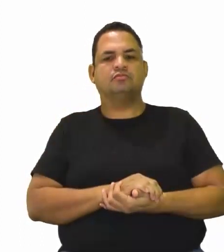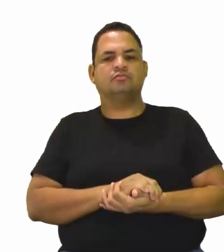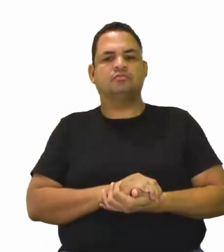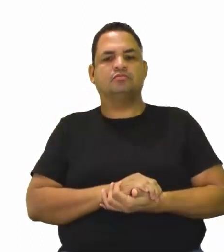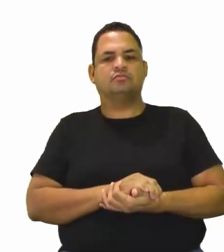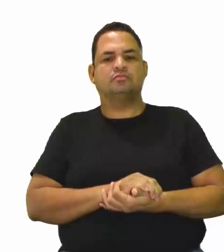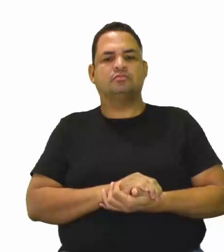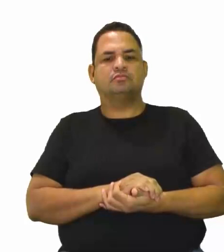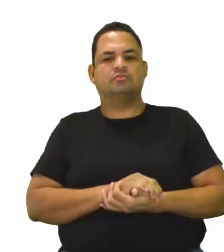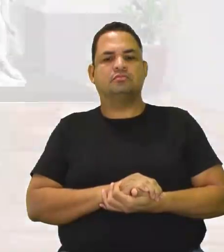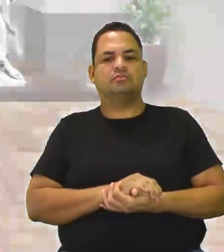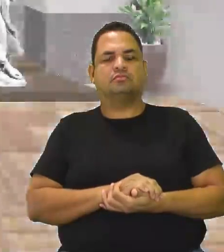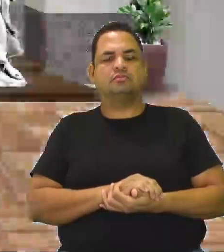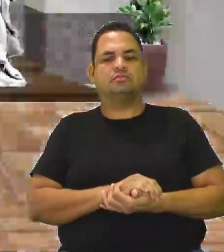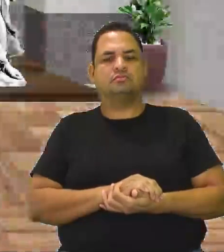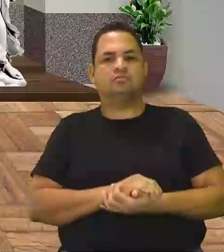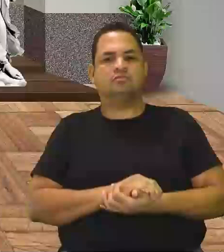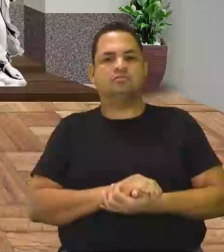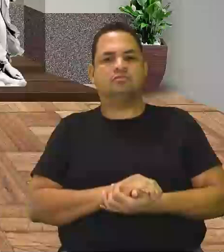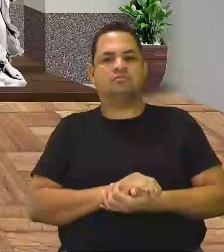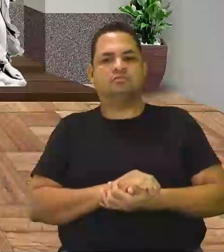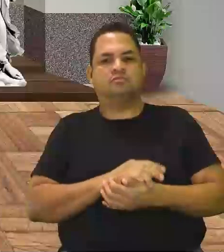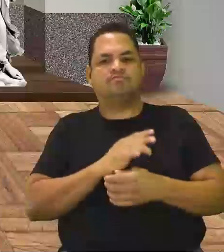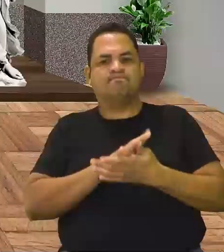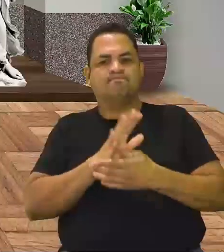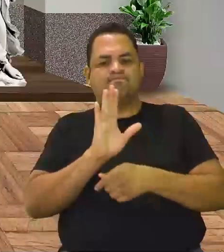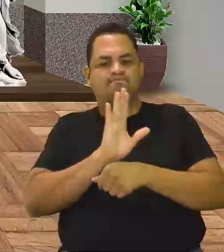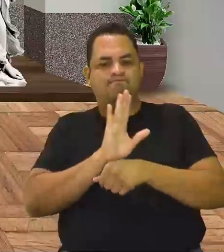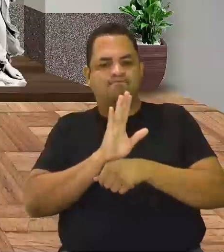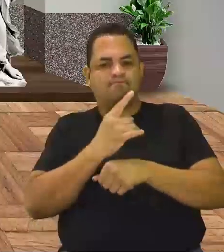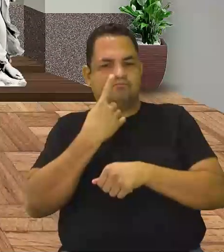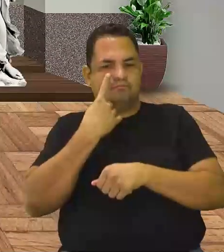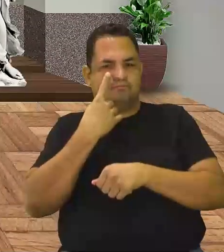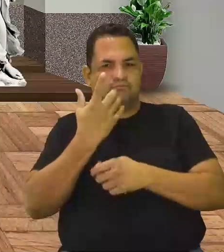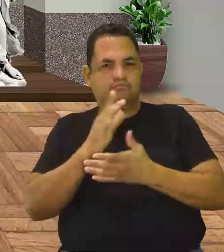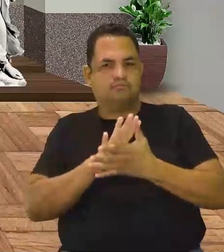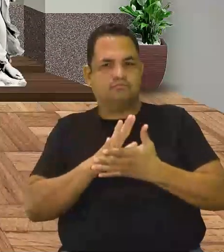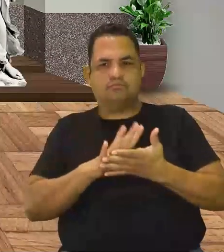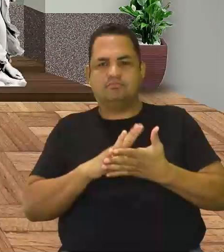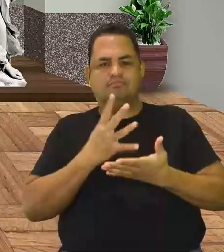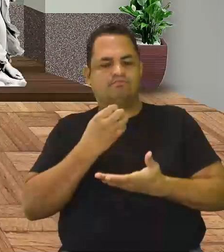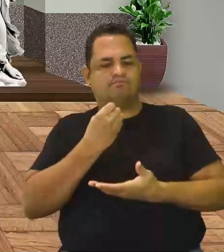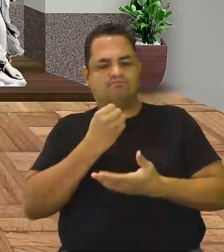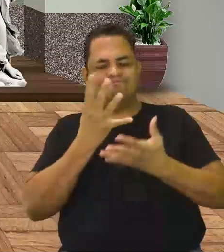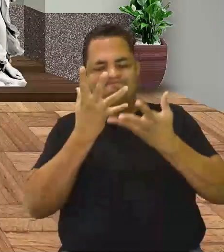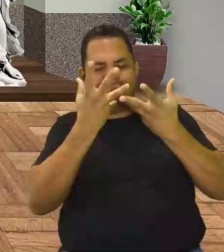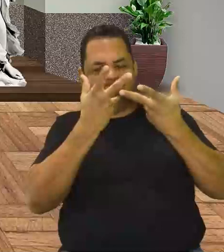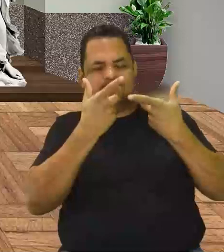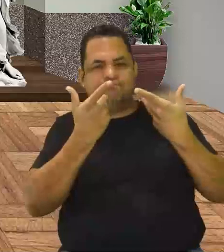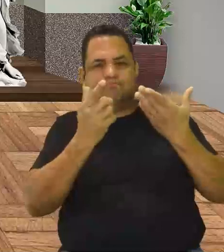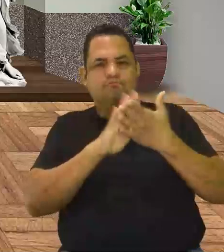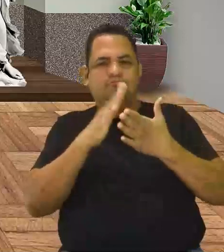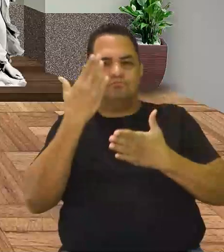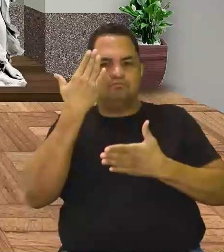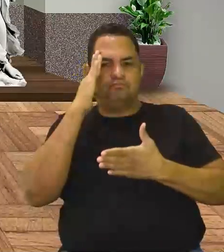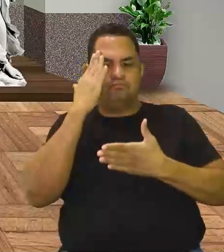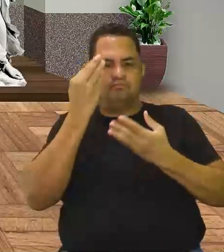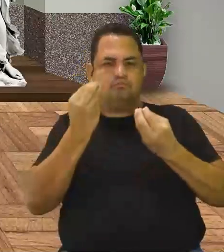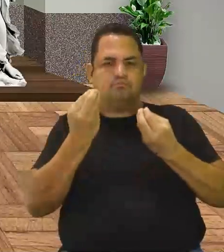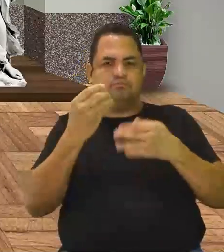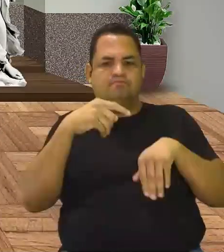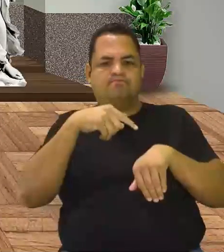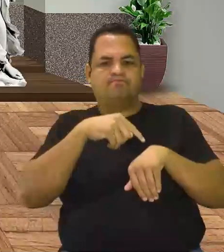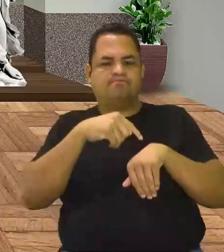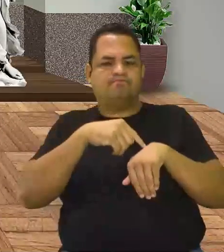aí nesse endereço do YouTube. Gente, esse filme, vocês vão se encantar com esse filme sobre Olga, porque vocês vão entender o